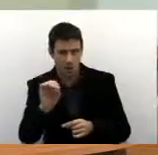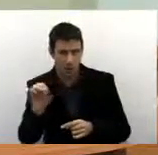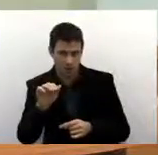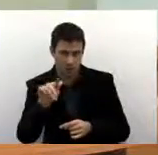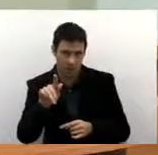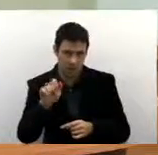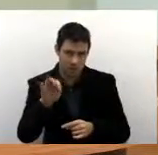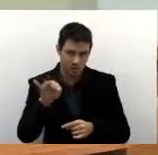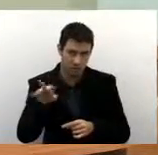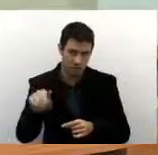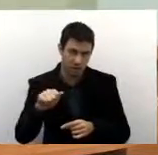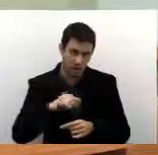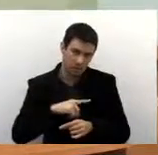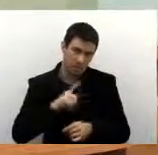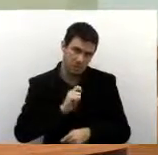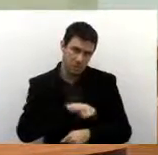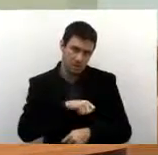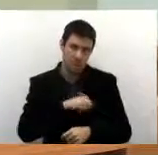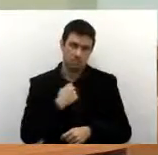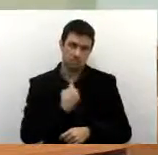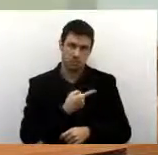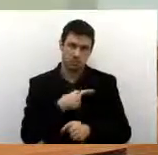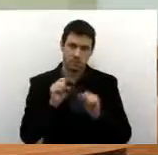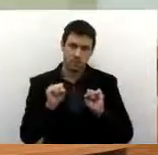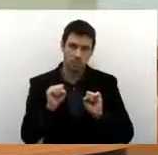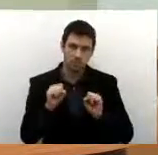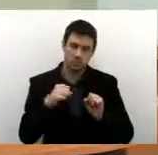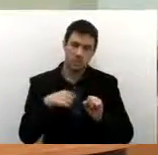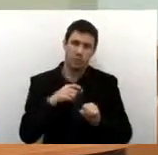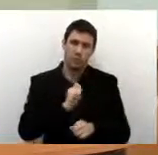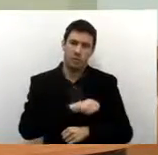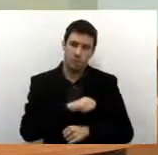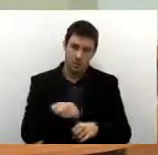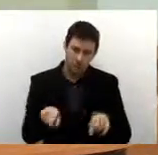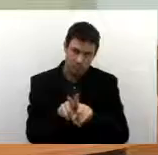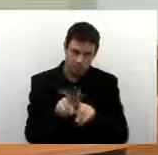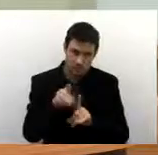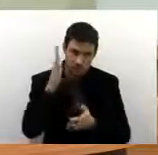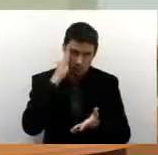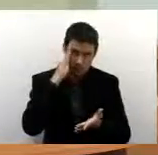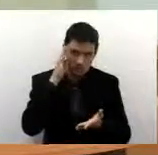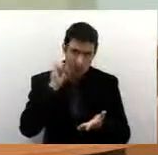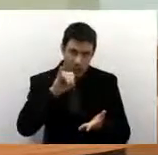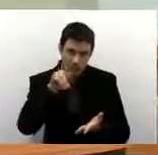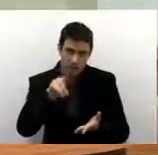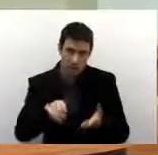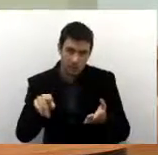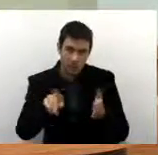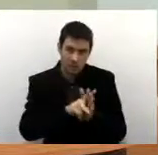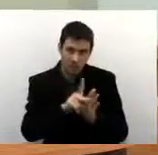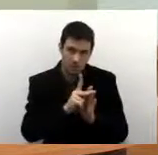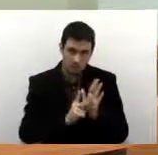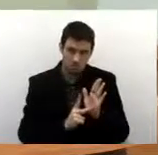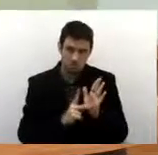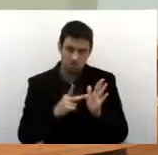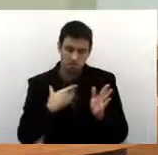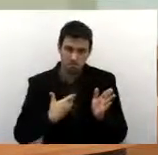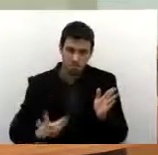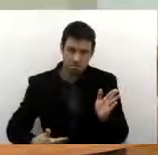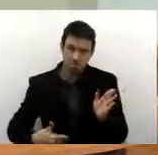fiscalizar. E para que nós possamos fiscalizar e também saber se o plano de governo está